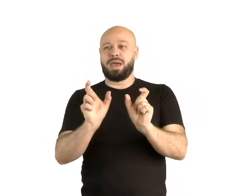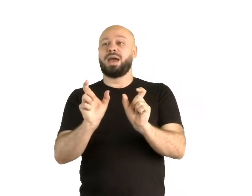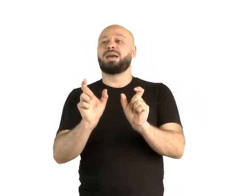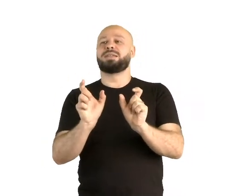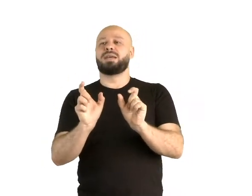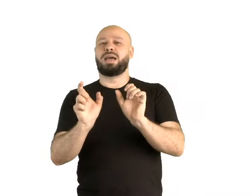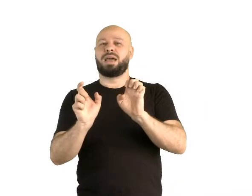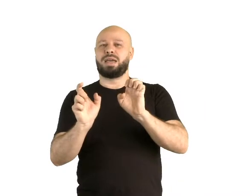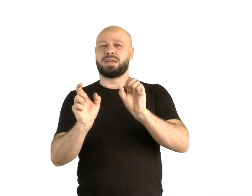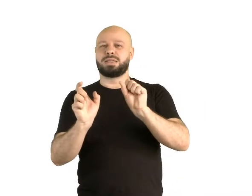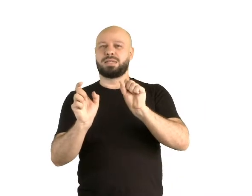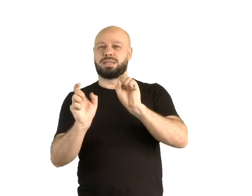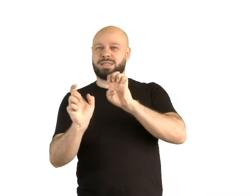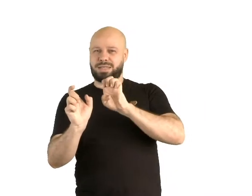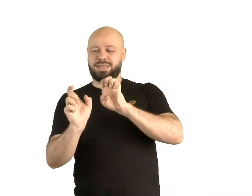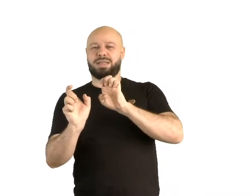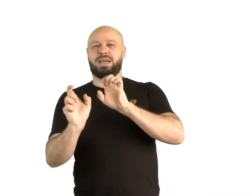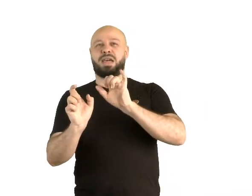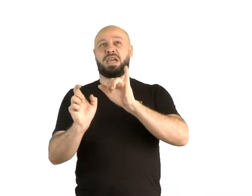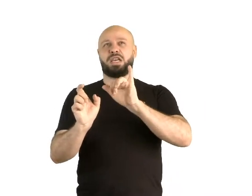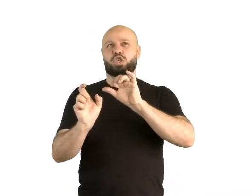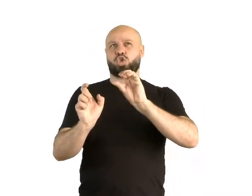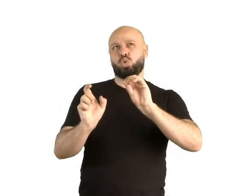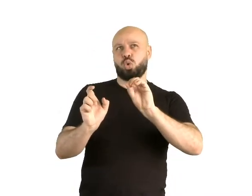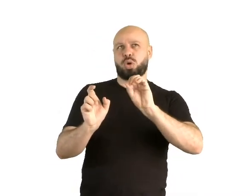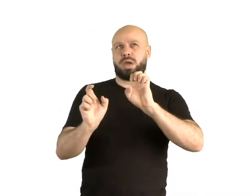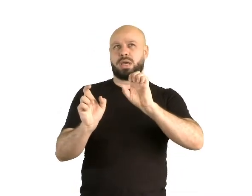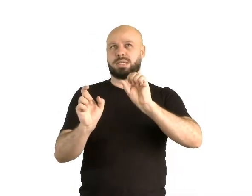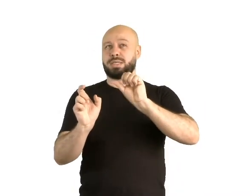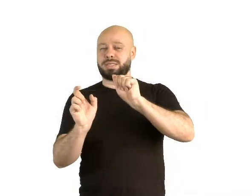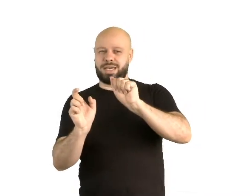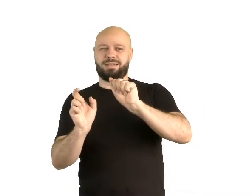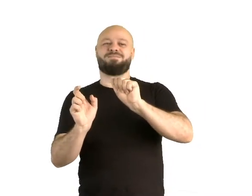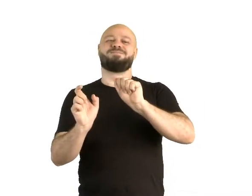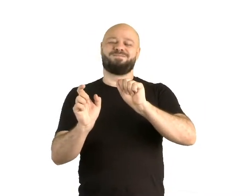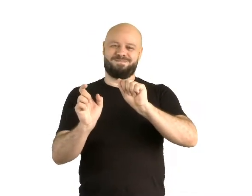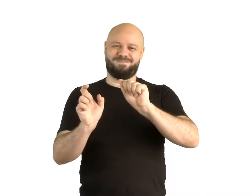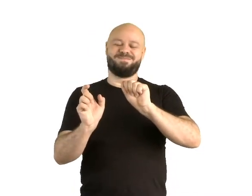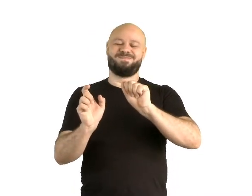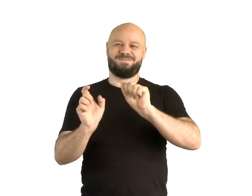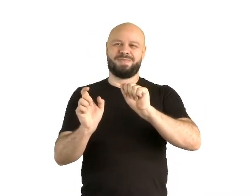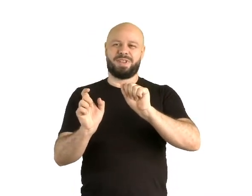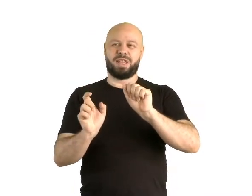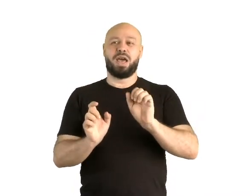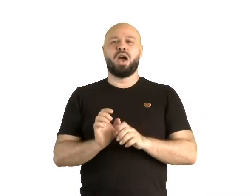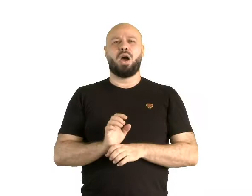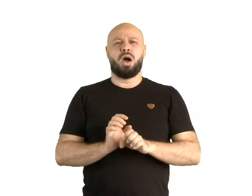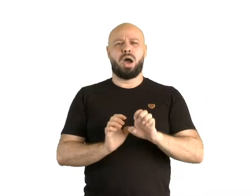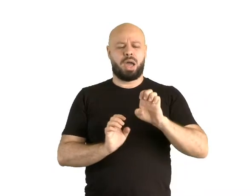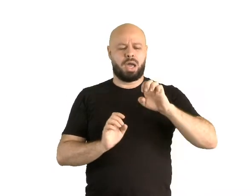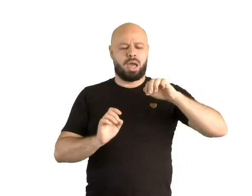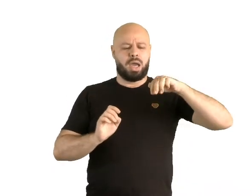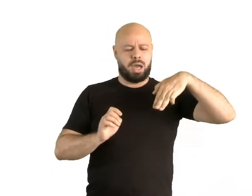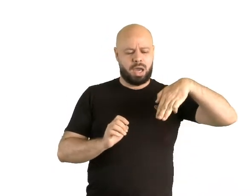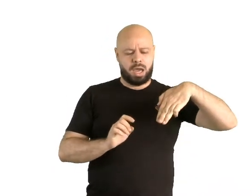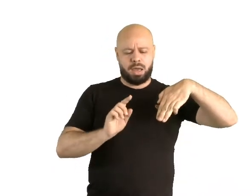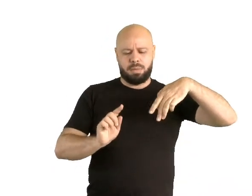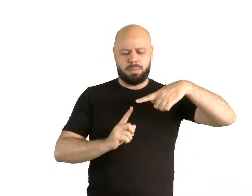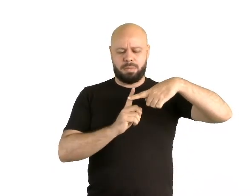aquele pronome. Então, em mais esse vai virar nesse.